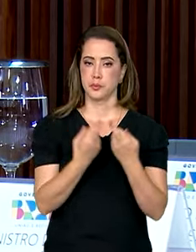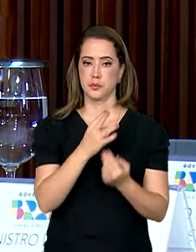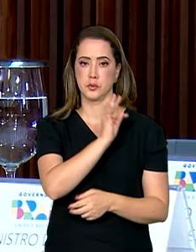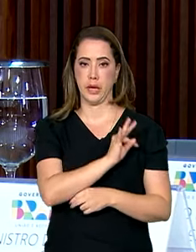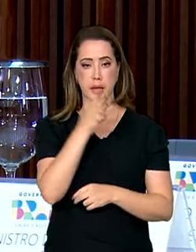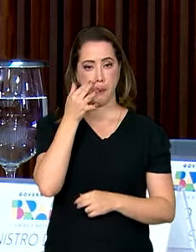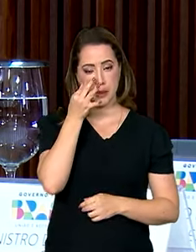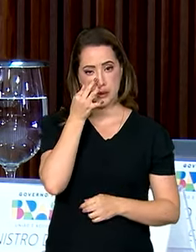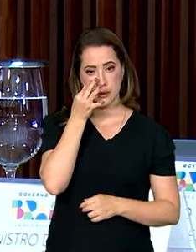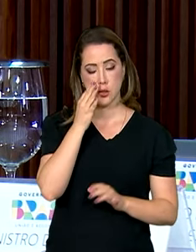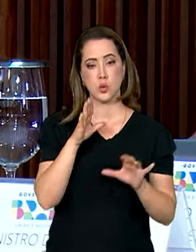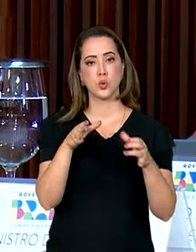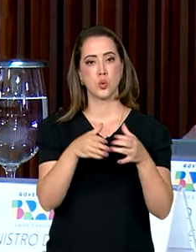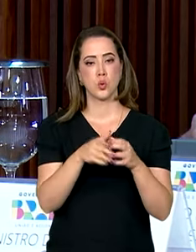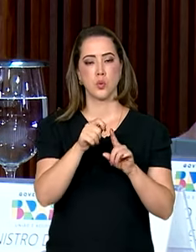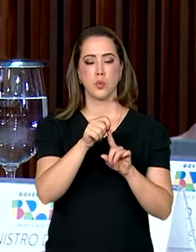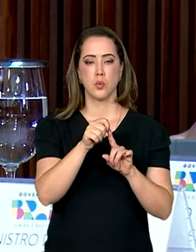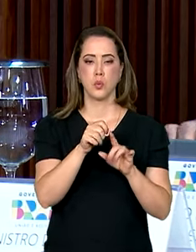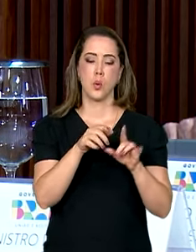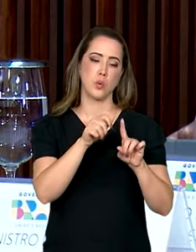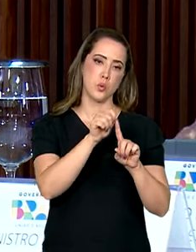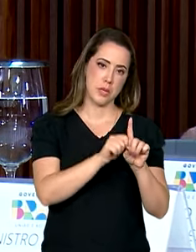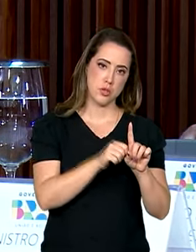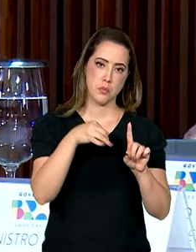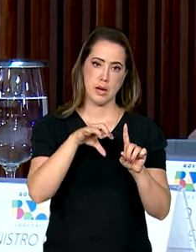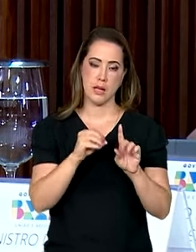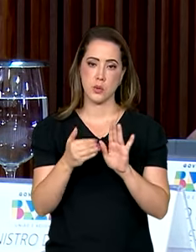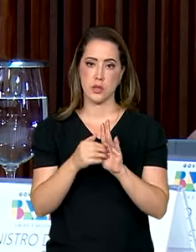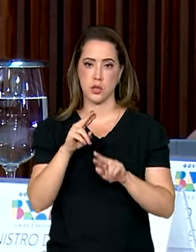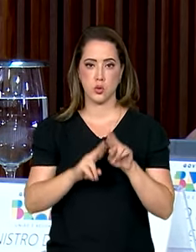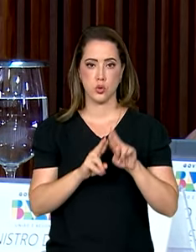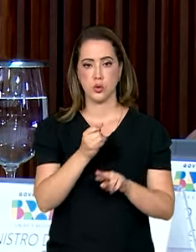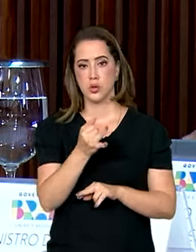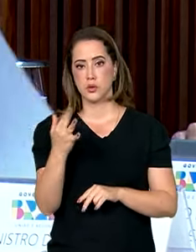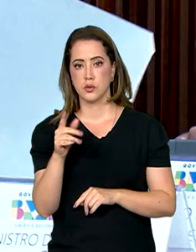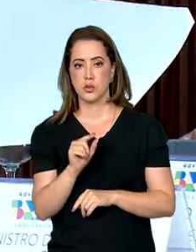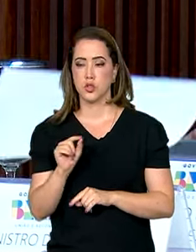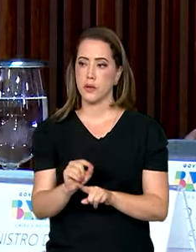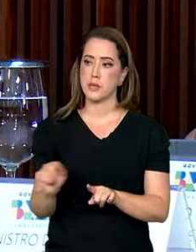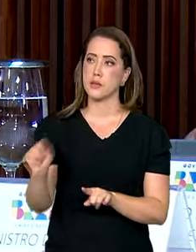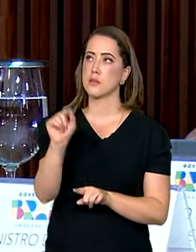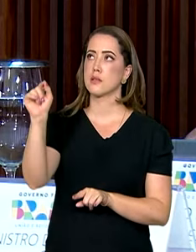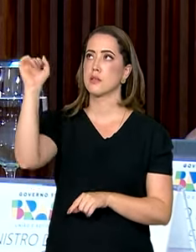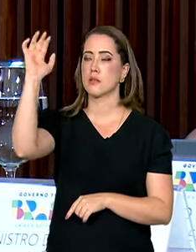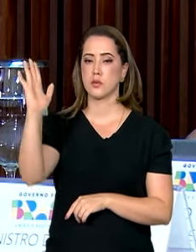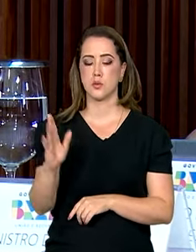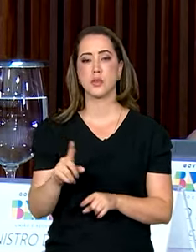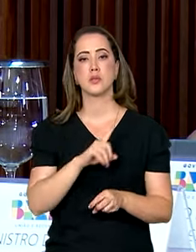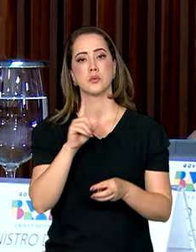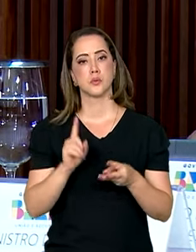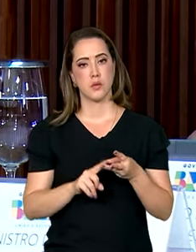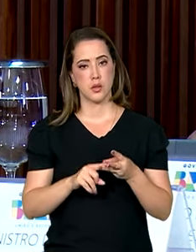presenciais entre os meses de Março e junho distribuídas por diversas cidades e regiões brasileiras e uma